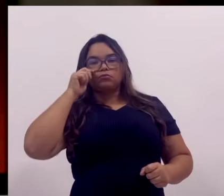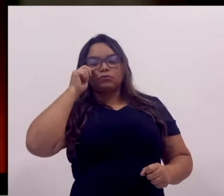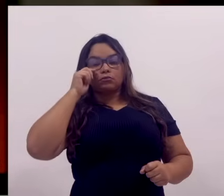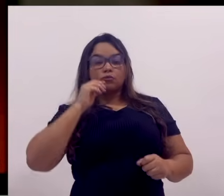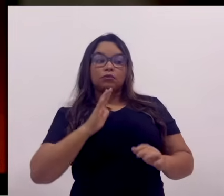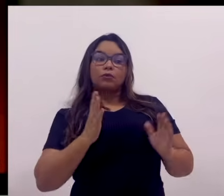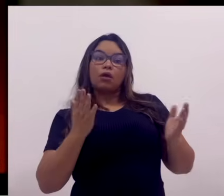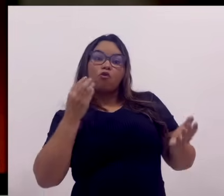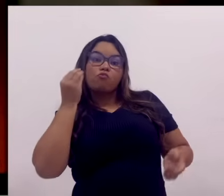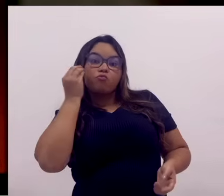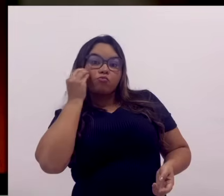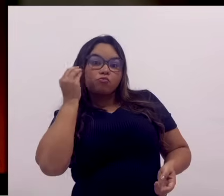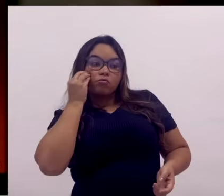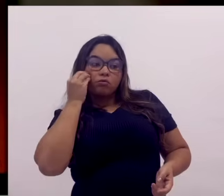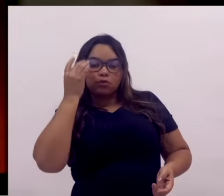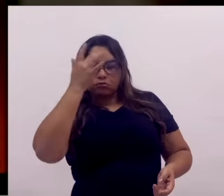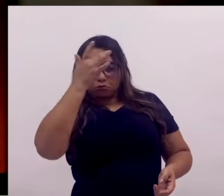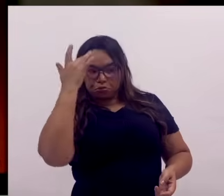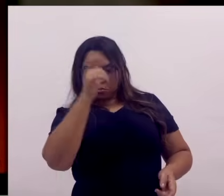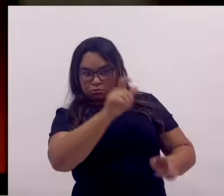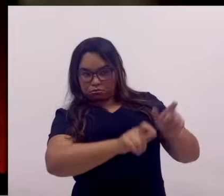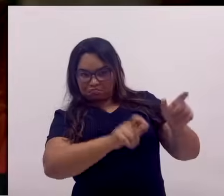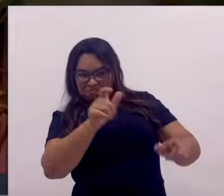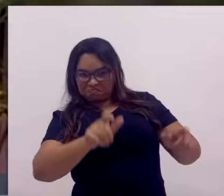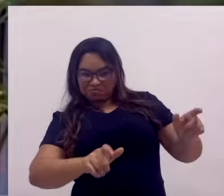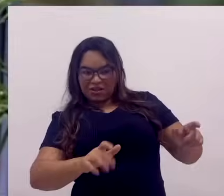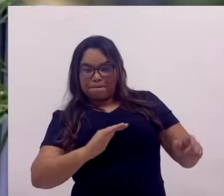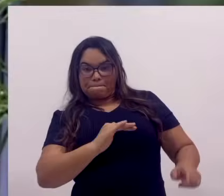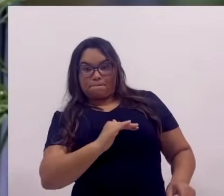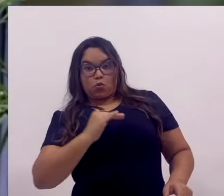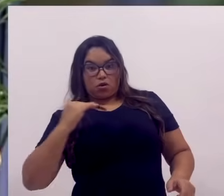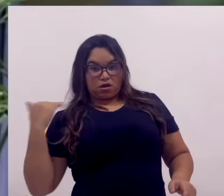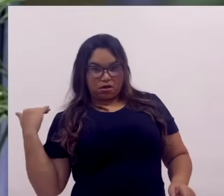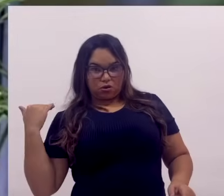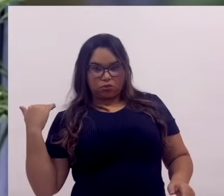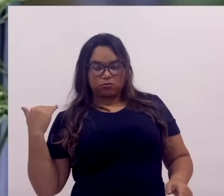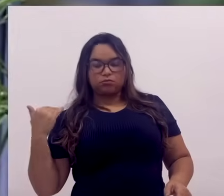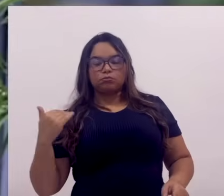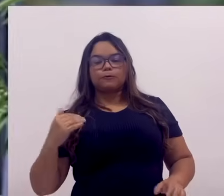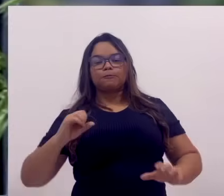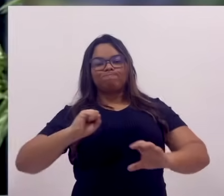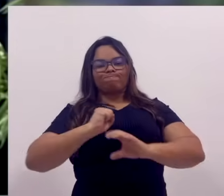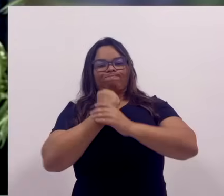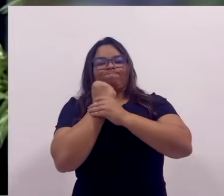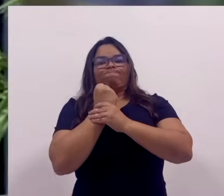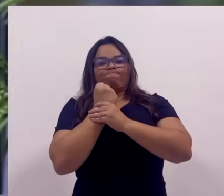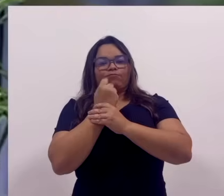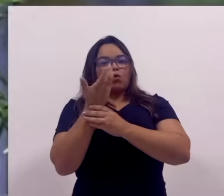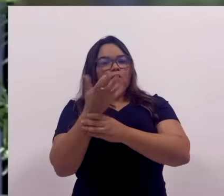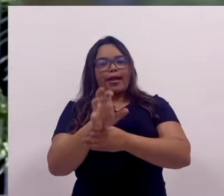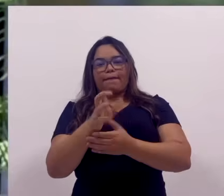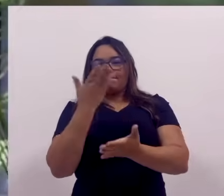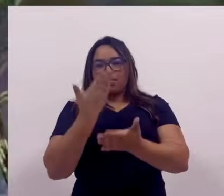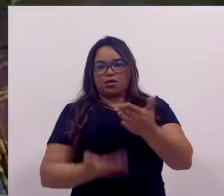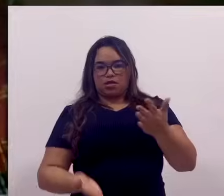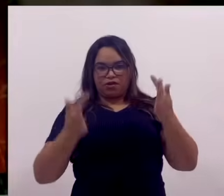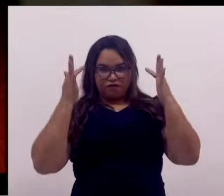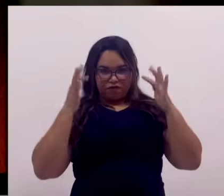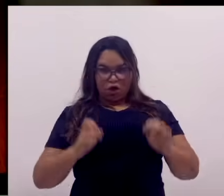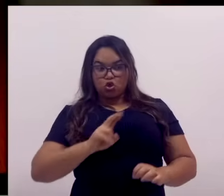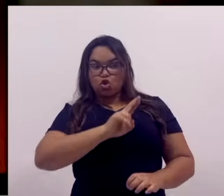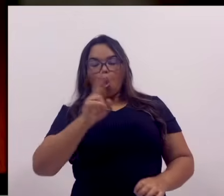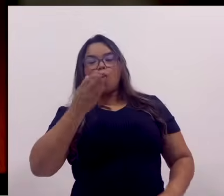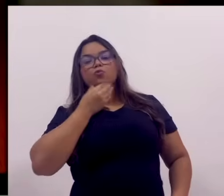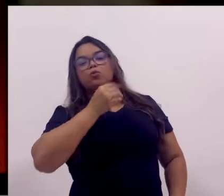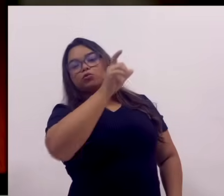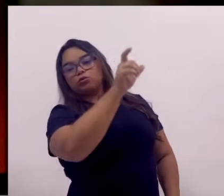preferiu morrer a negar a sua fé. E ele se chama Antipas. Bem, agora Antipas poderia ser, alguns dizem,